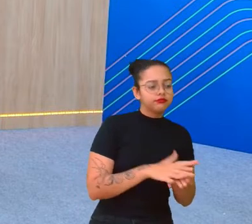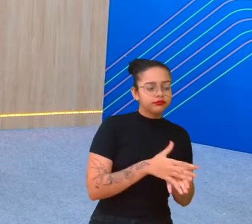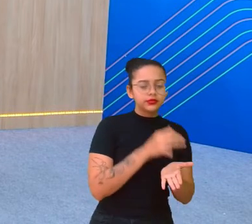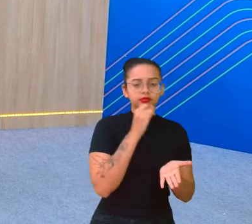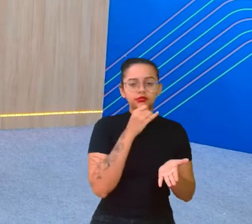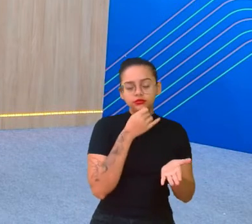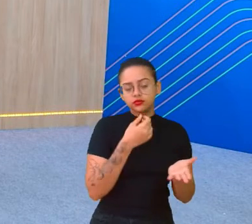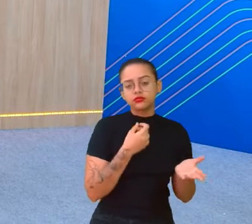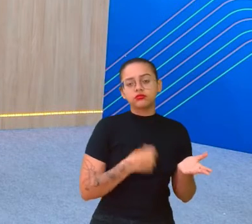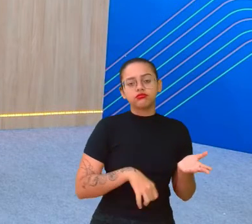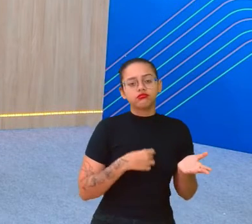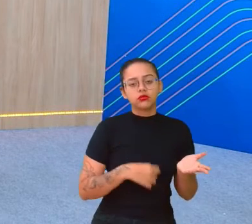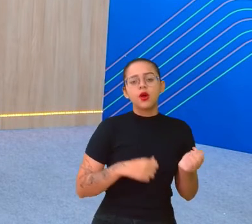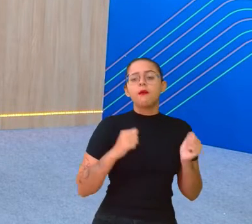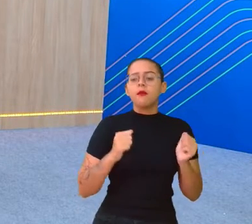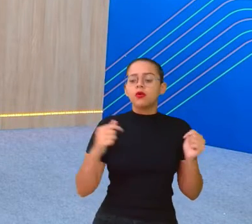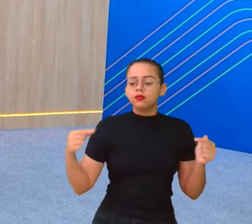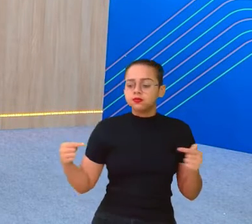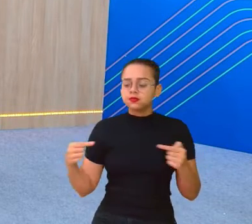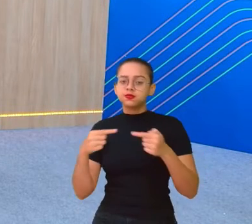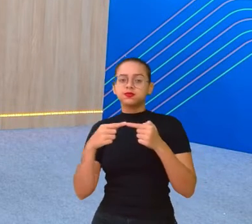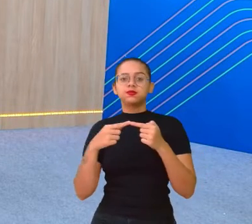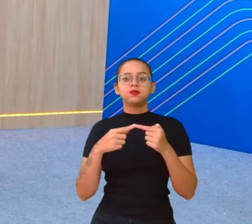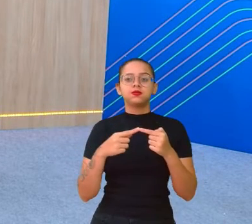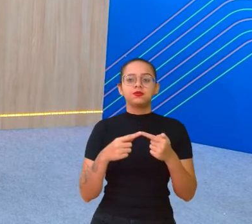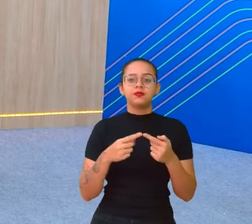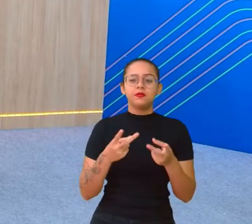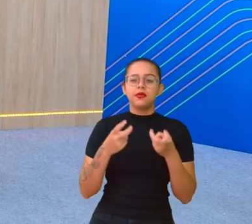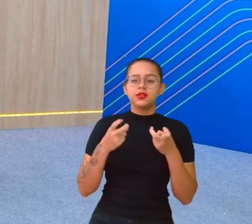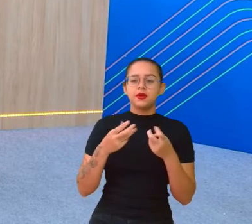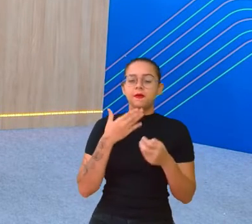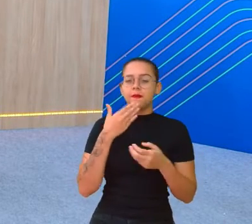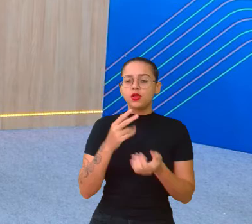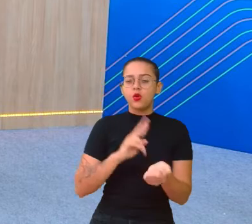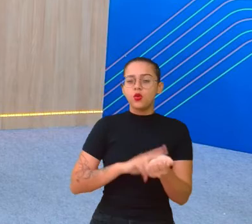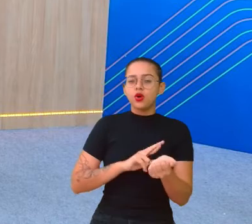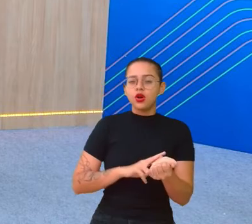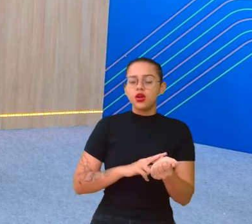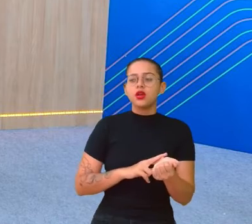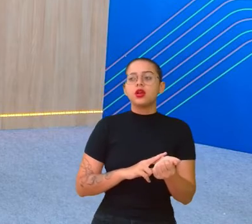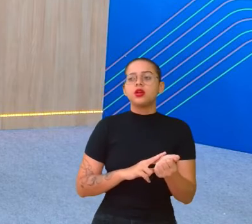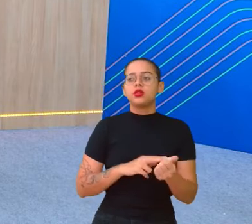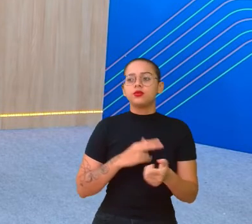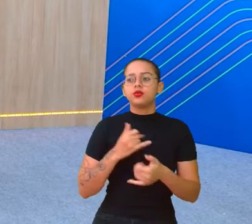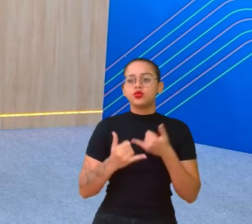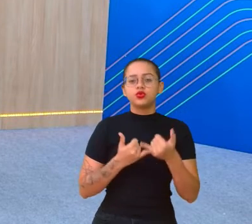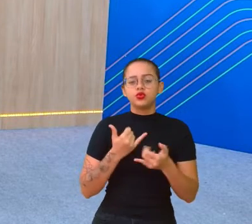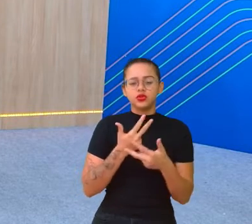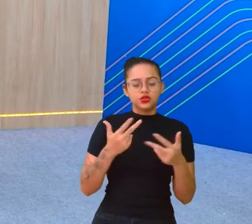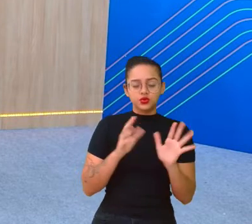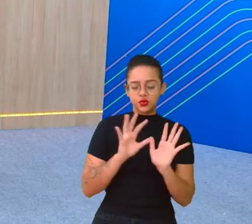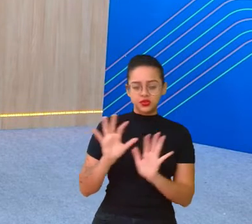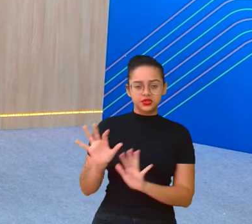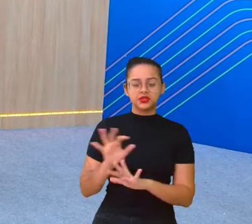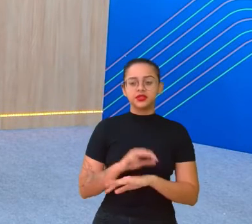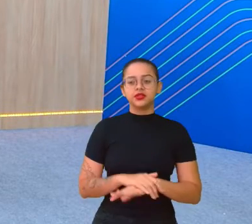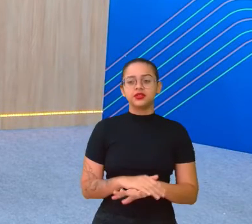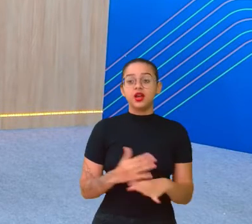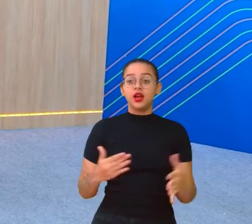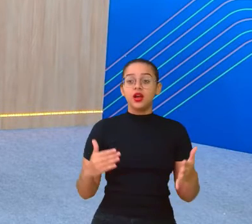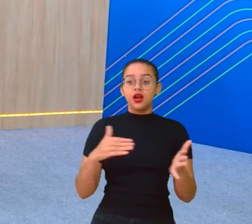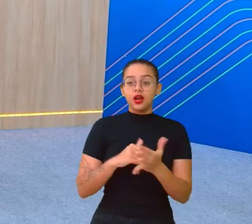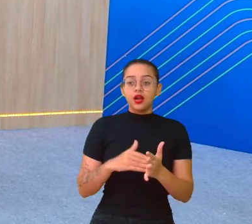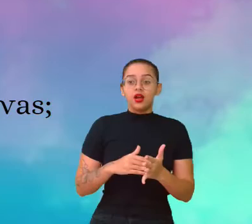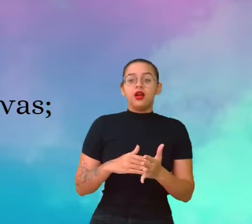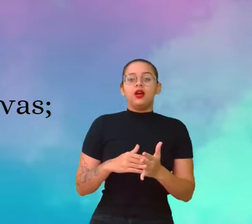então pode aliar as coisas, trazer uma coisa para outra, né? Perceber melhor o ritmo do jogo, por exemplo, né? Então, o último aí, ó,